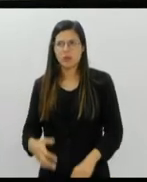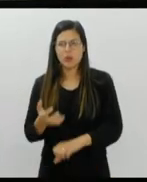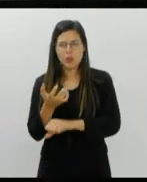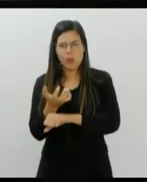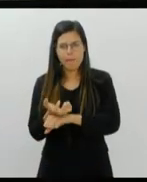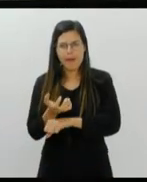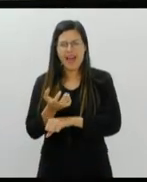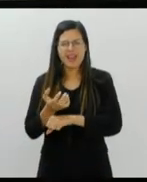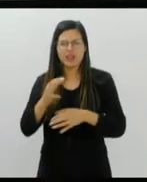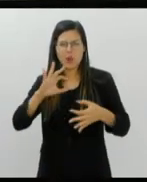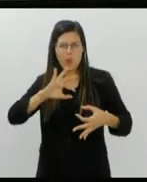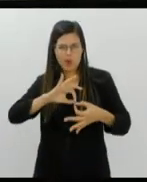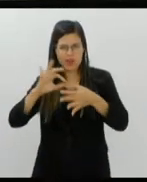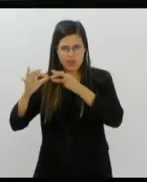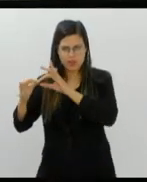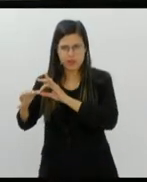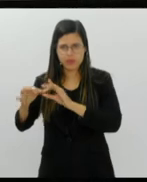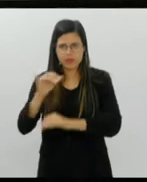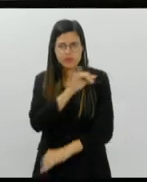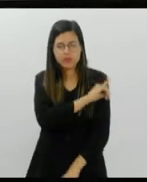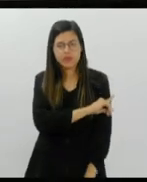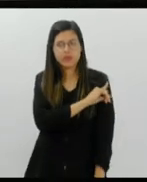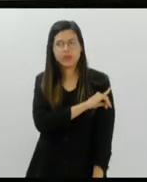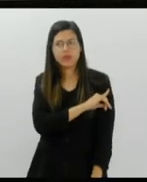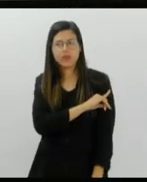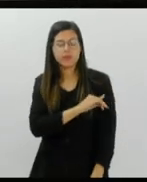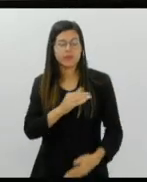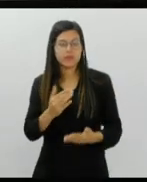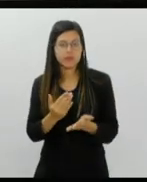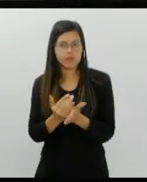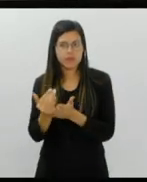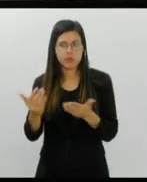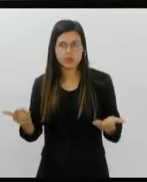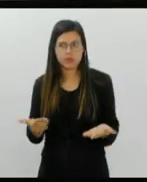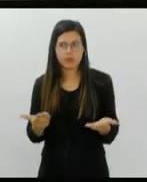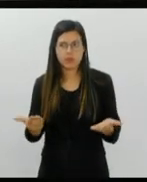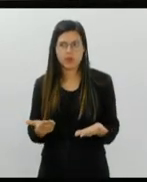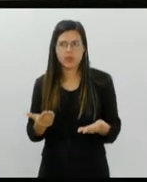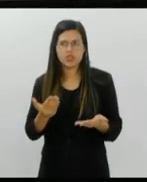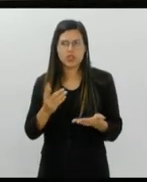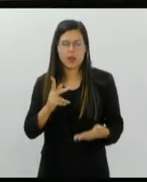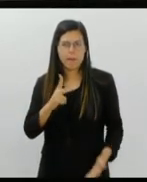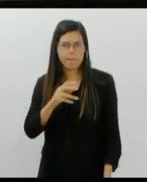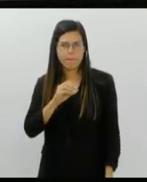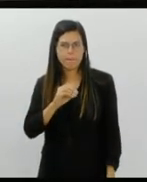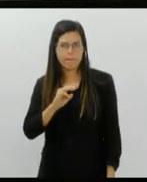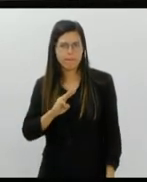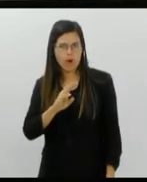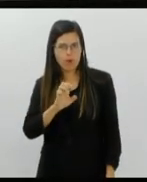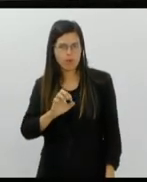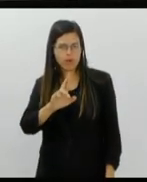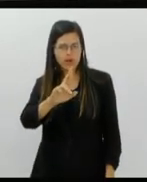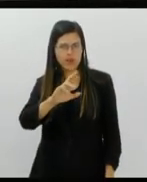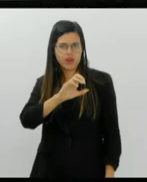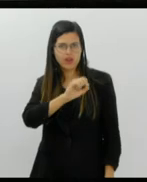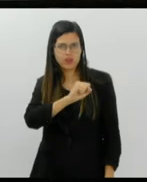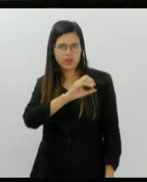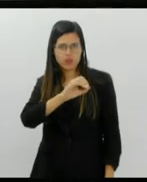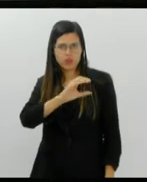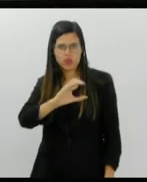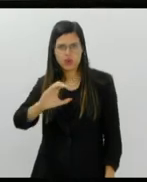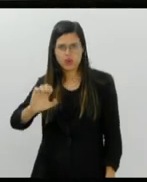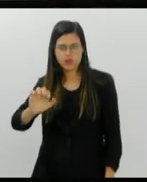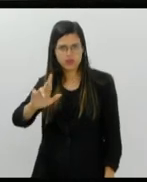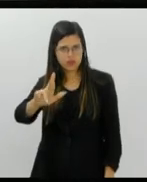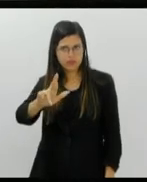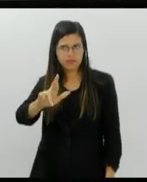do Rio de Janeiro aonde iniciou hoje o Power Soccer sabe o que que é isso vou falar para